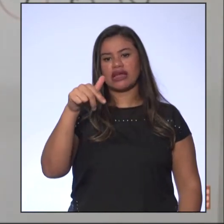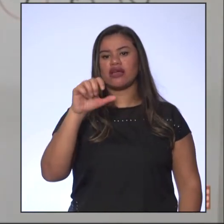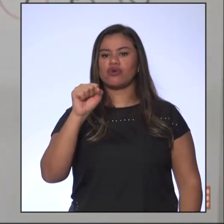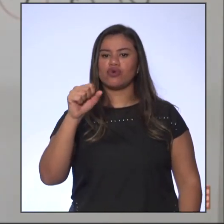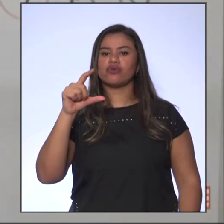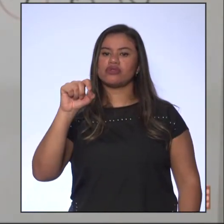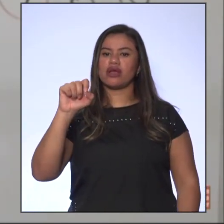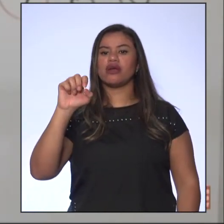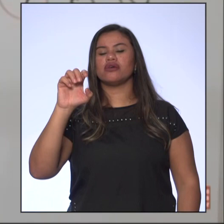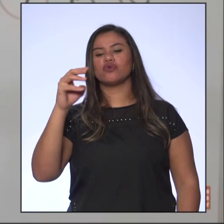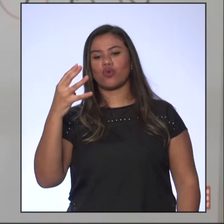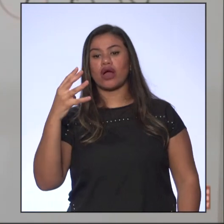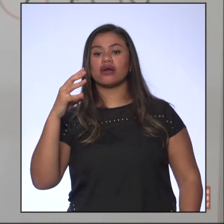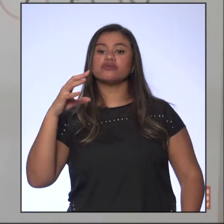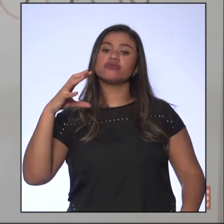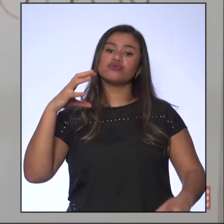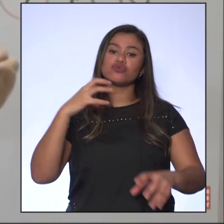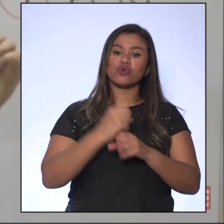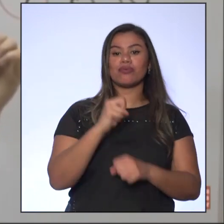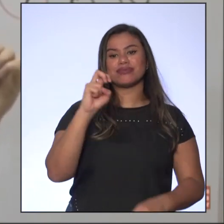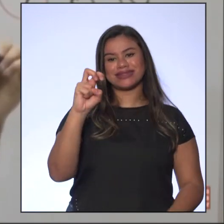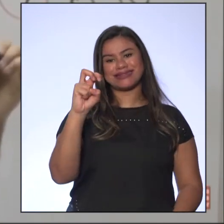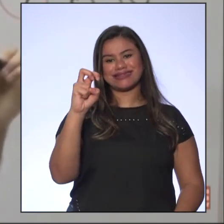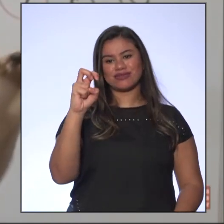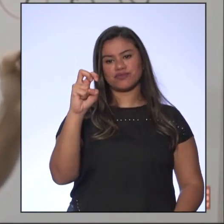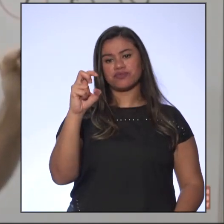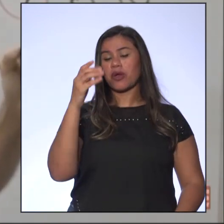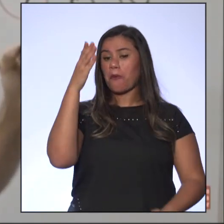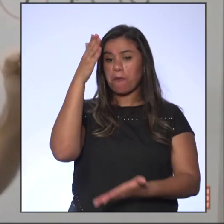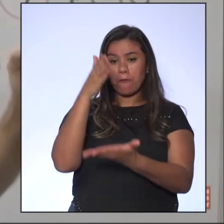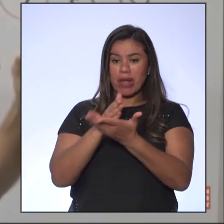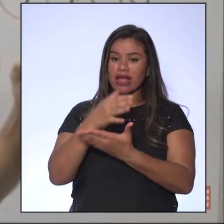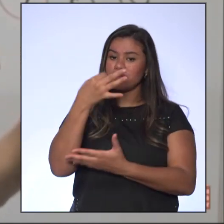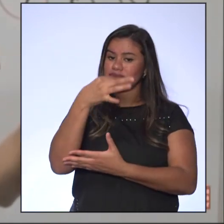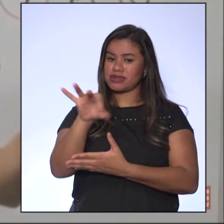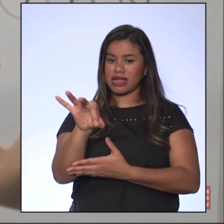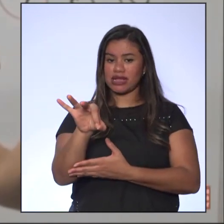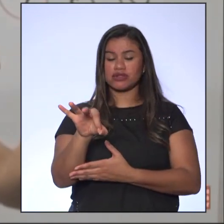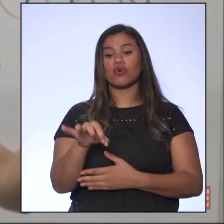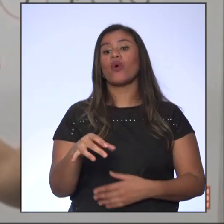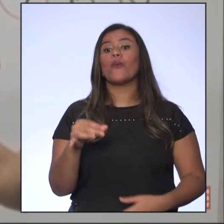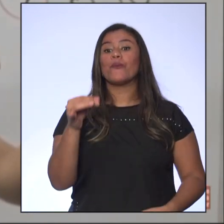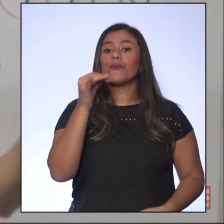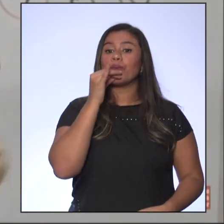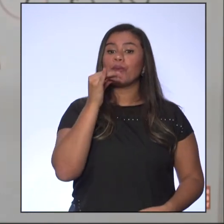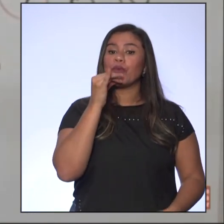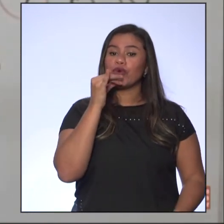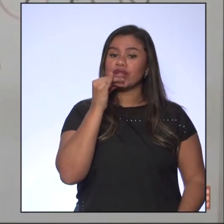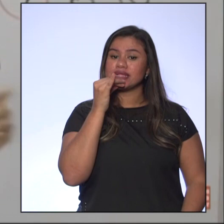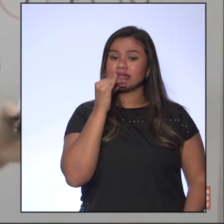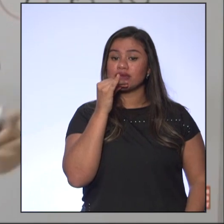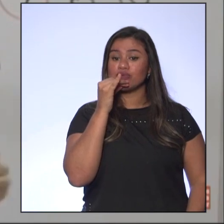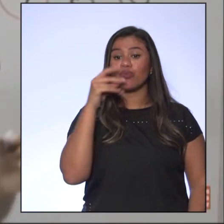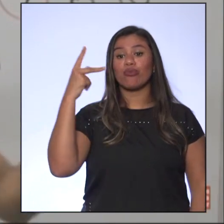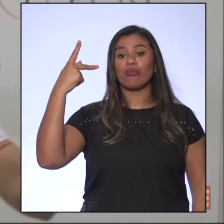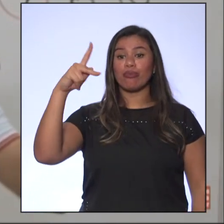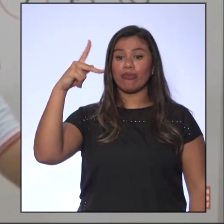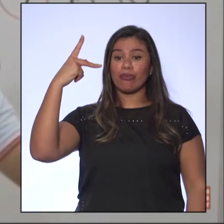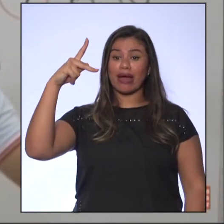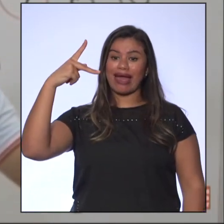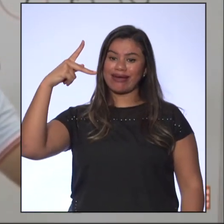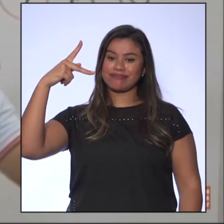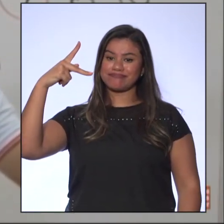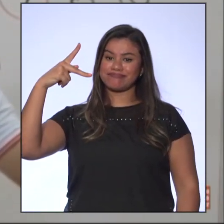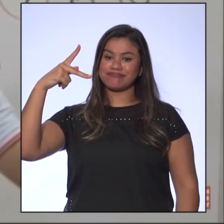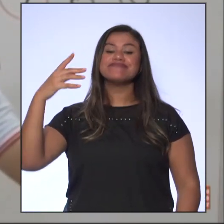números. Imagina assim, 2, 6, 4, 7, vamos colocar 10 aqui, vamos colocar mais